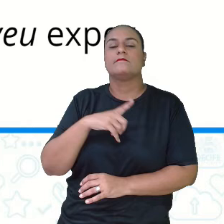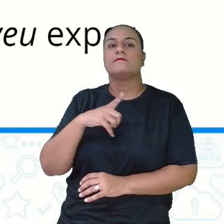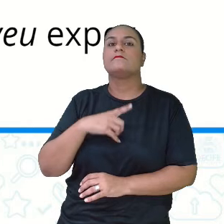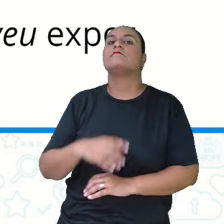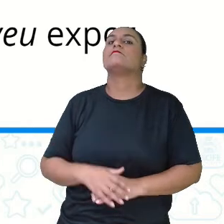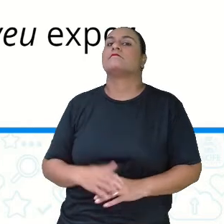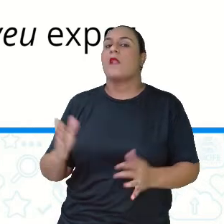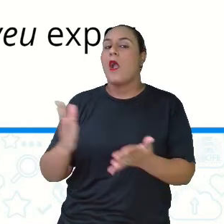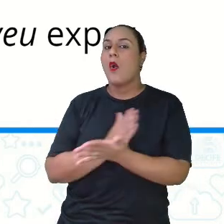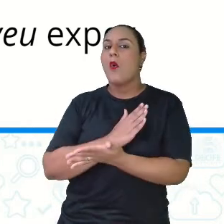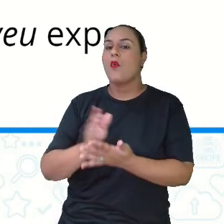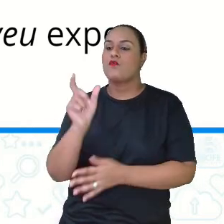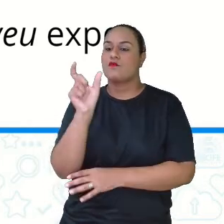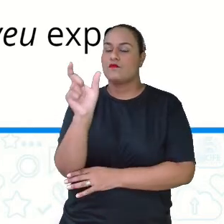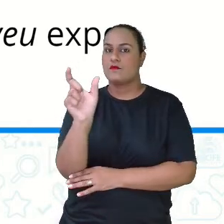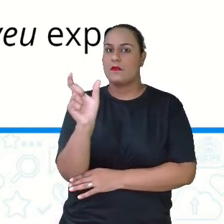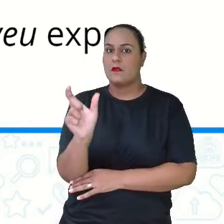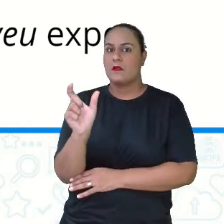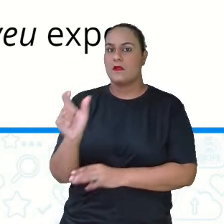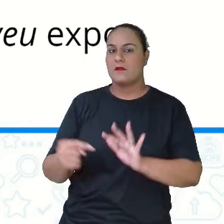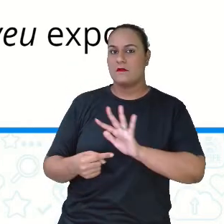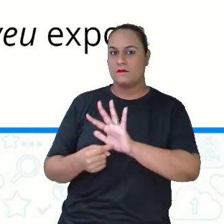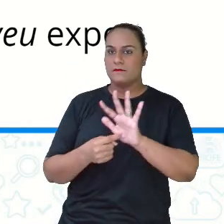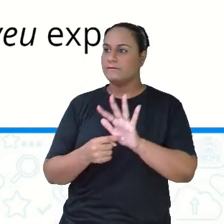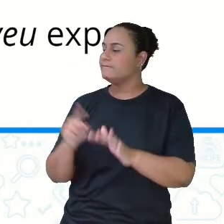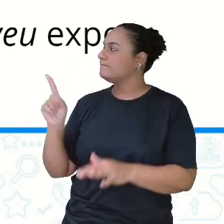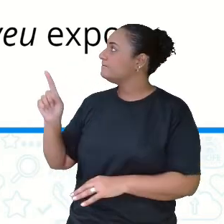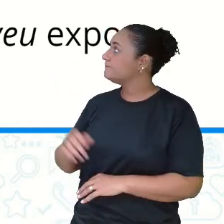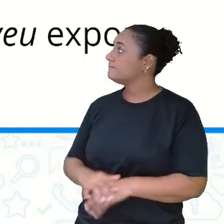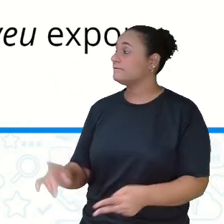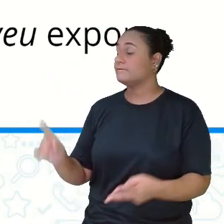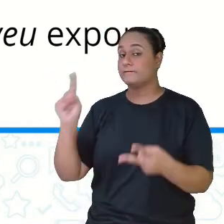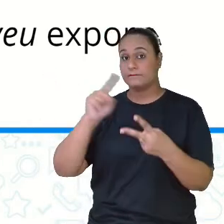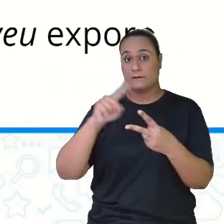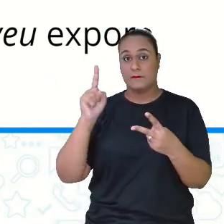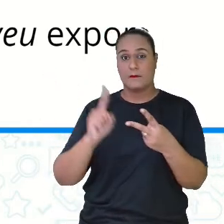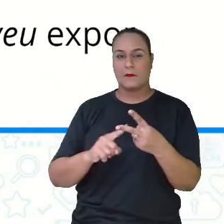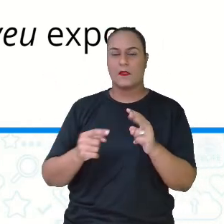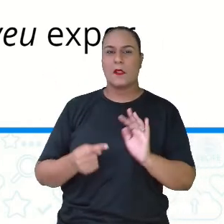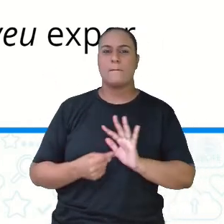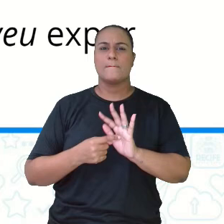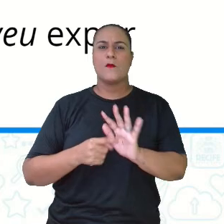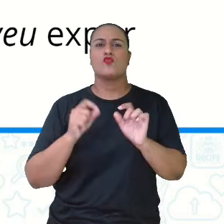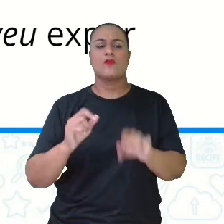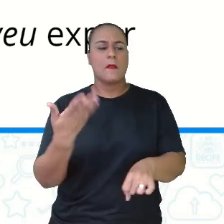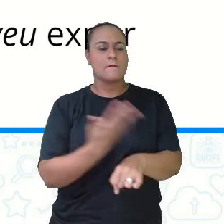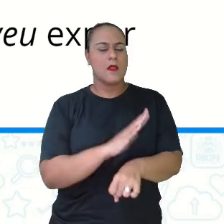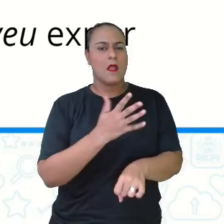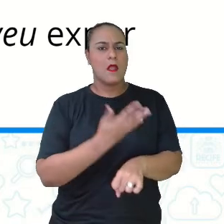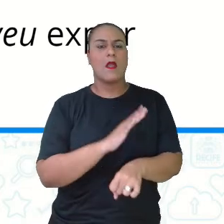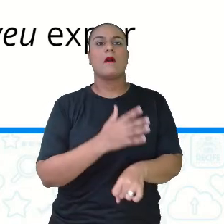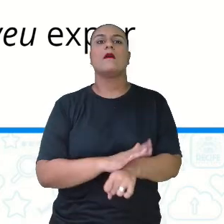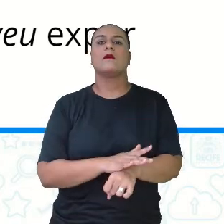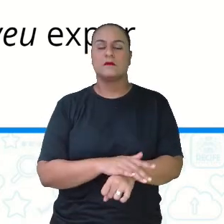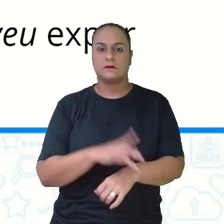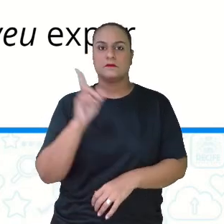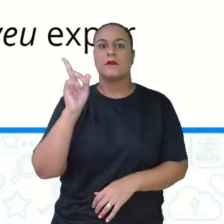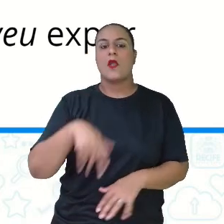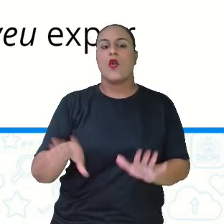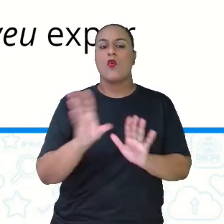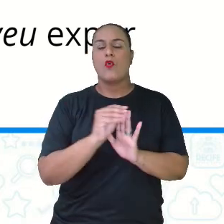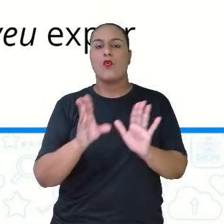algumas palavras, né, destacadas. Duas palavras indicam ação, está dentro do nosso